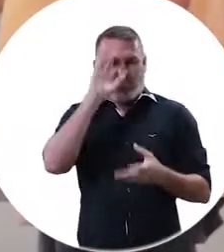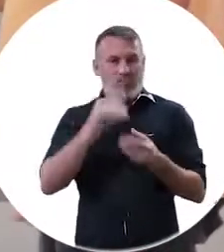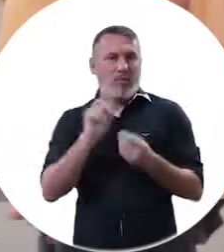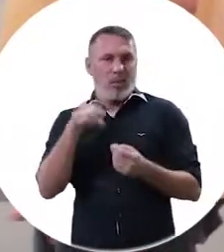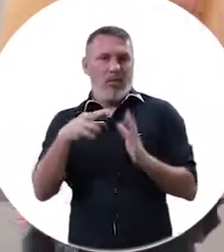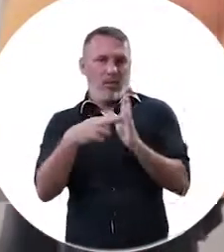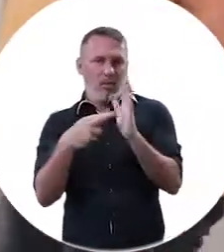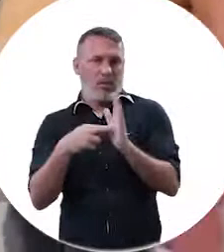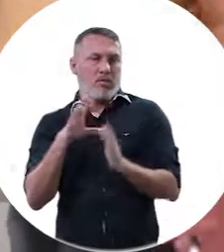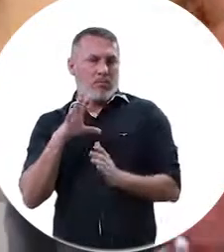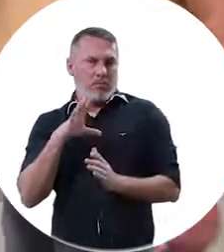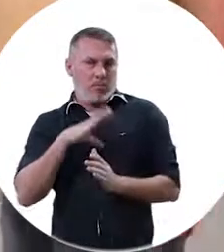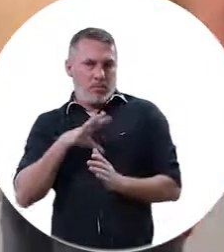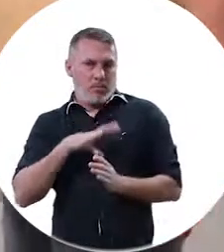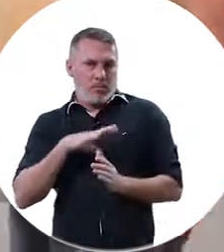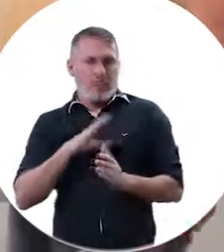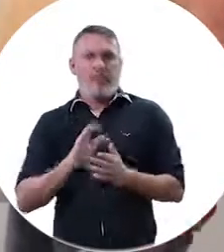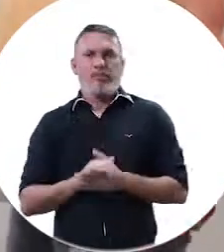4.